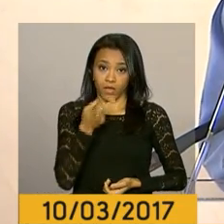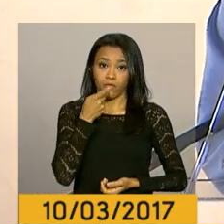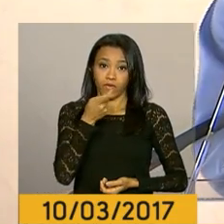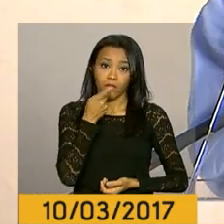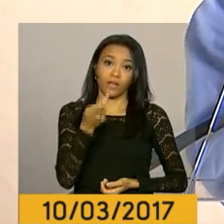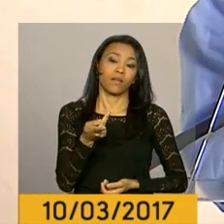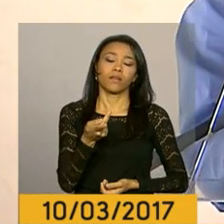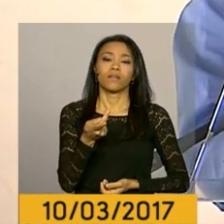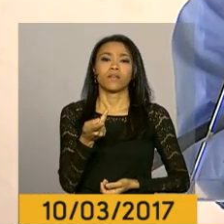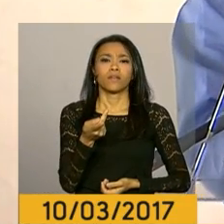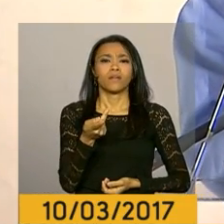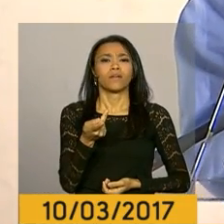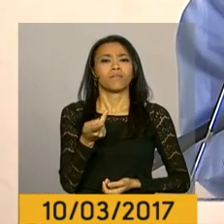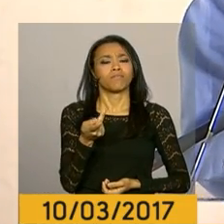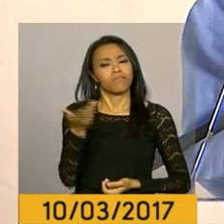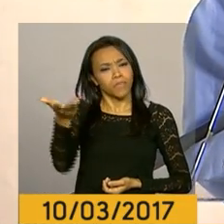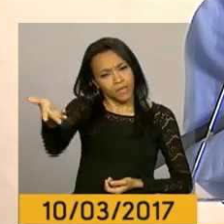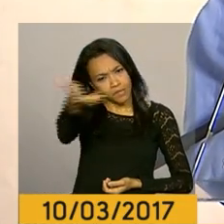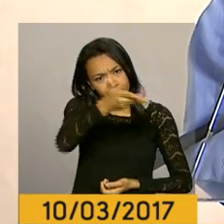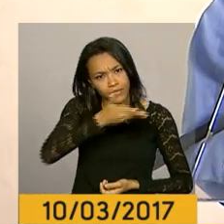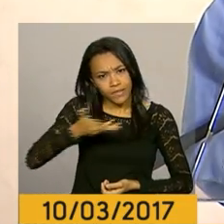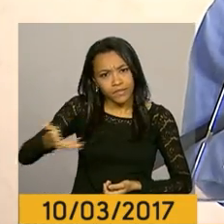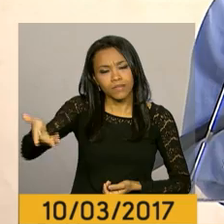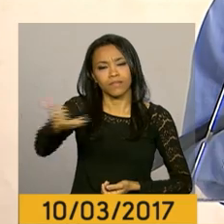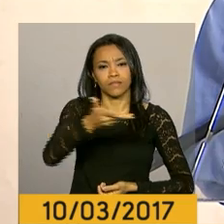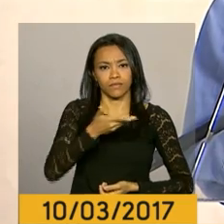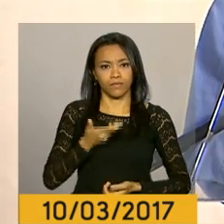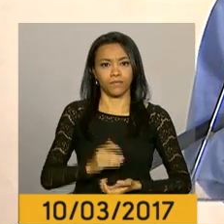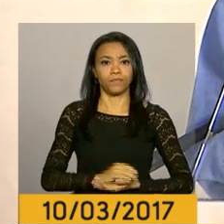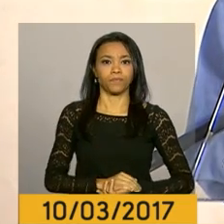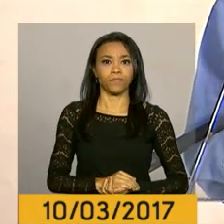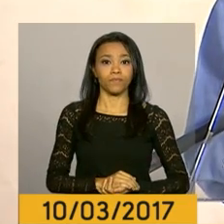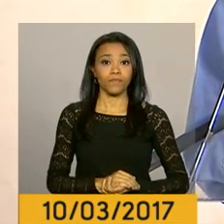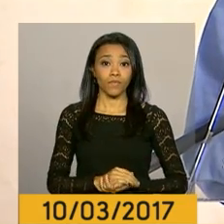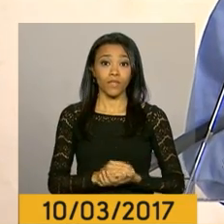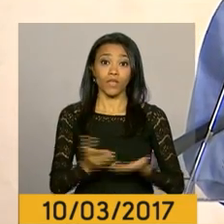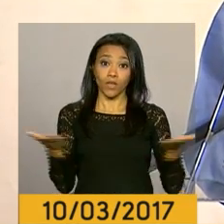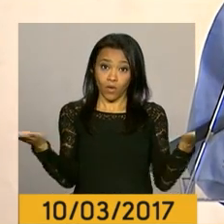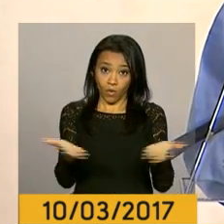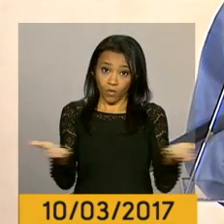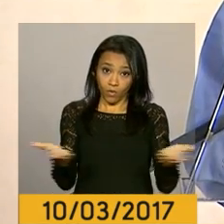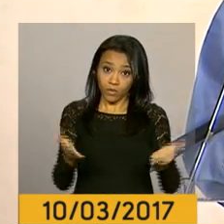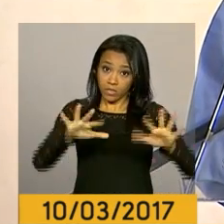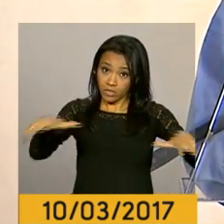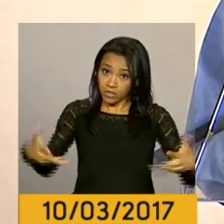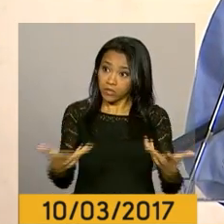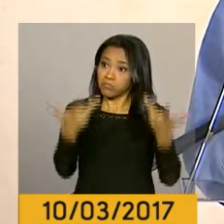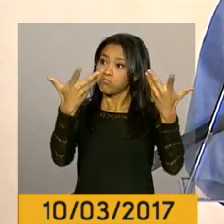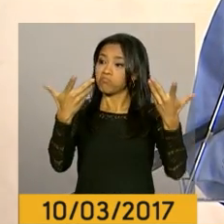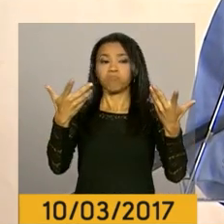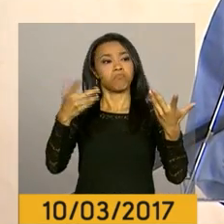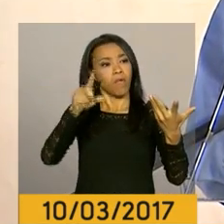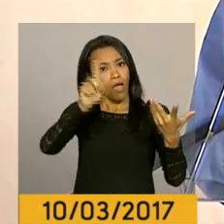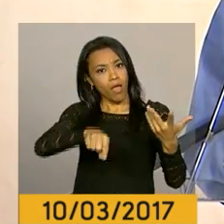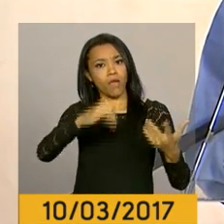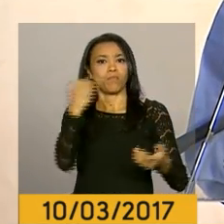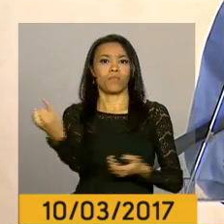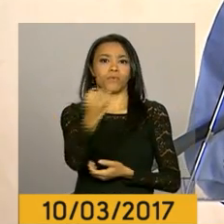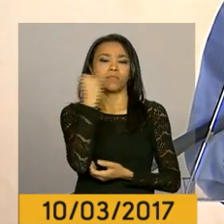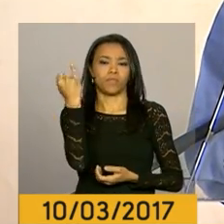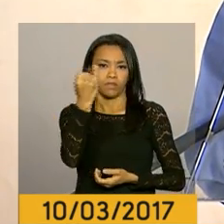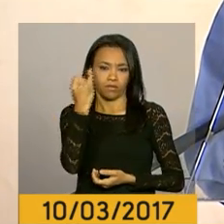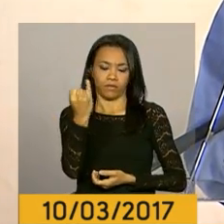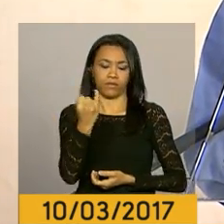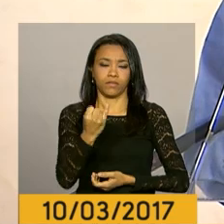com toda informalidade a vocês, que este ato é importante. Agora eu verifico que o ato